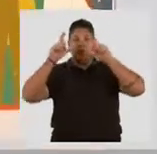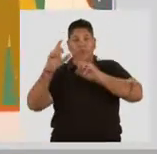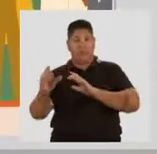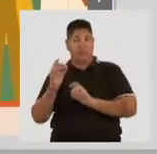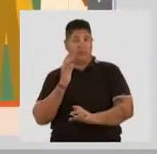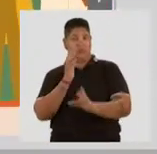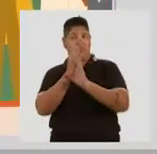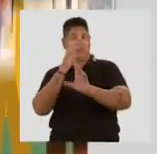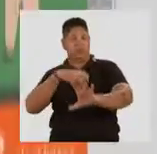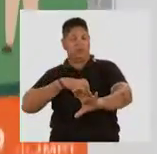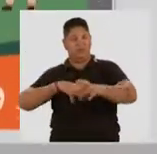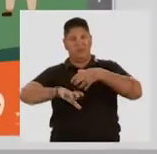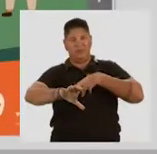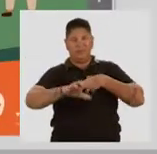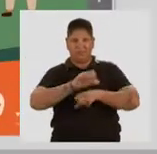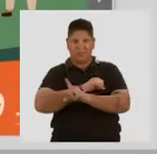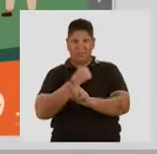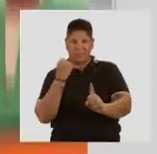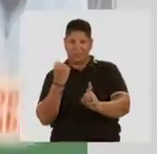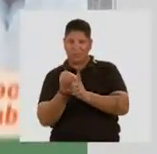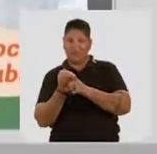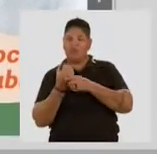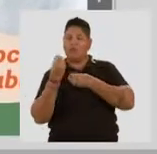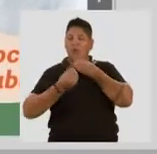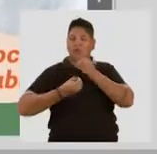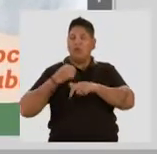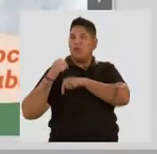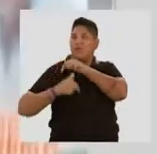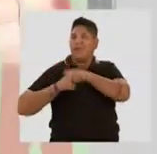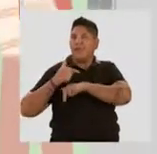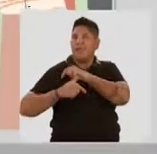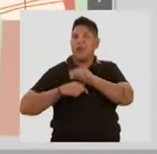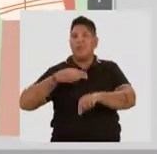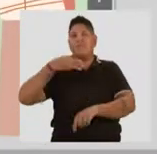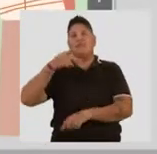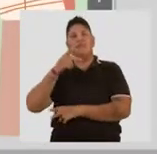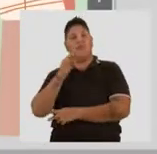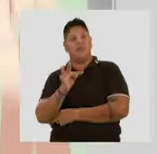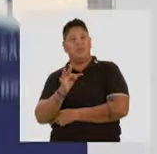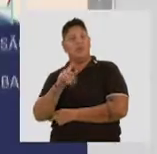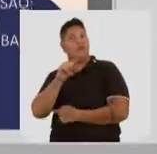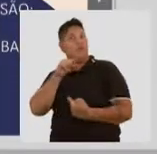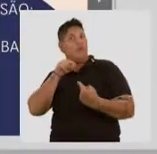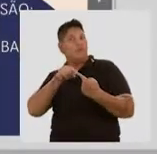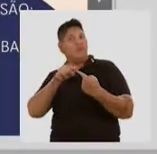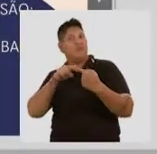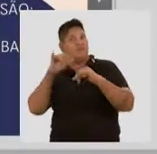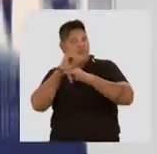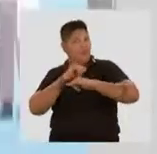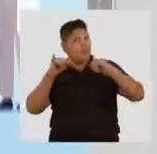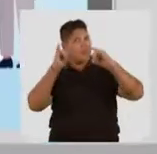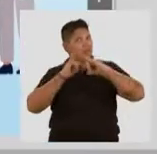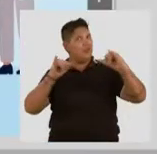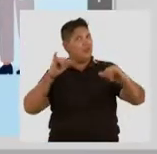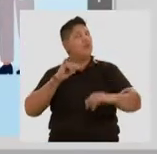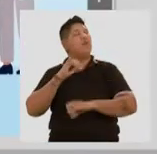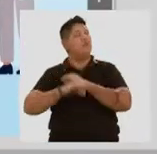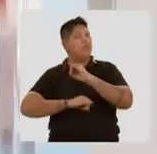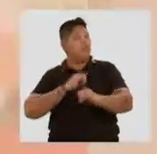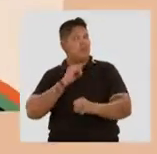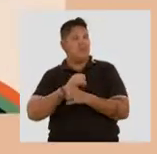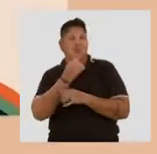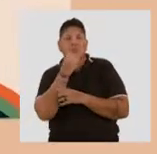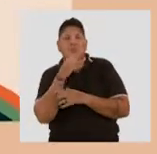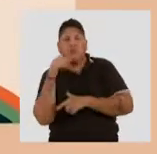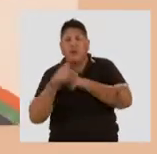Despertar identificação e empatia da sociedade com a atuação desenvolvida pelo MPT. Esse é o objetivo da campanha digital